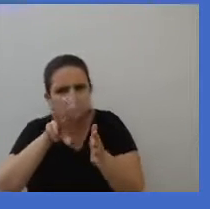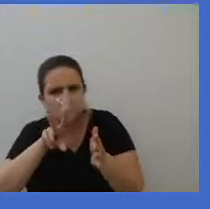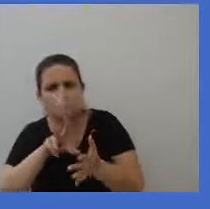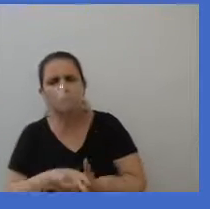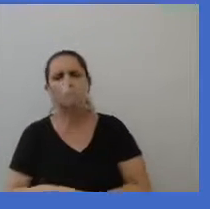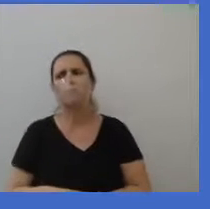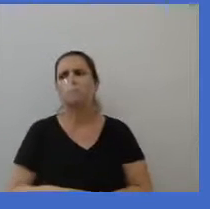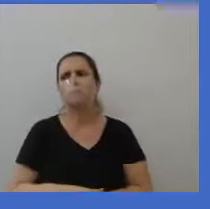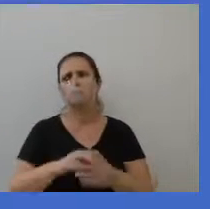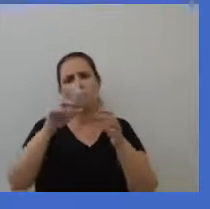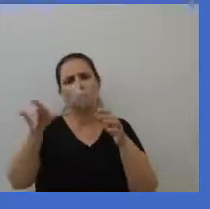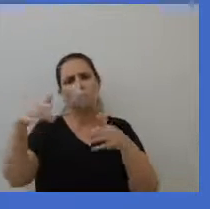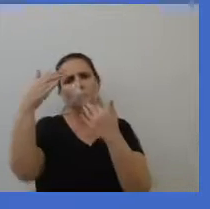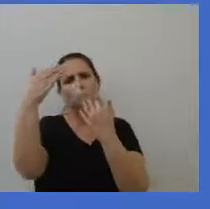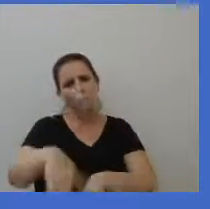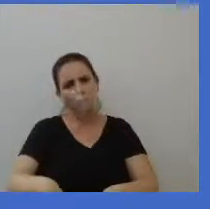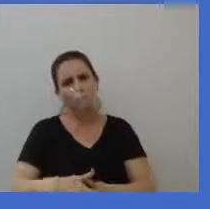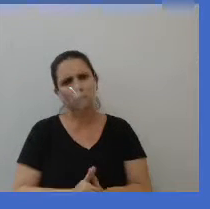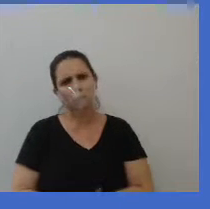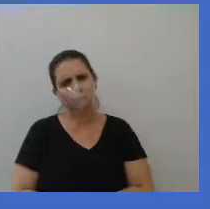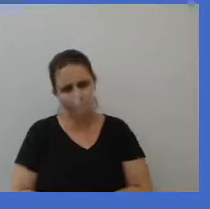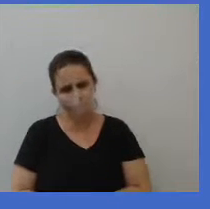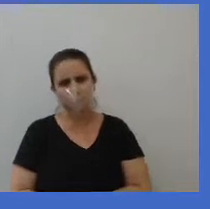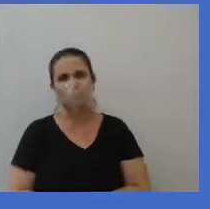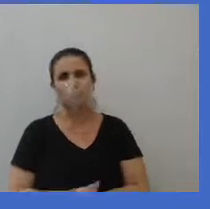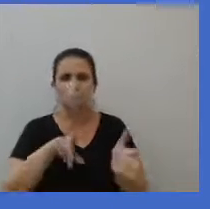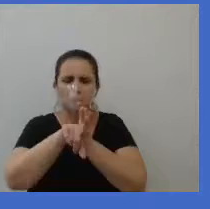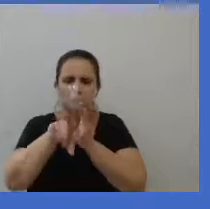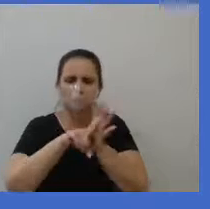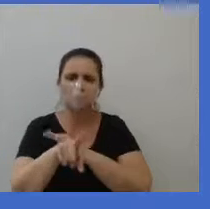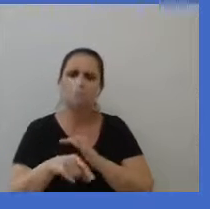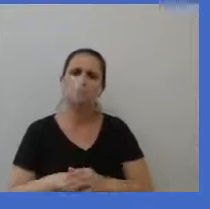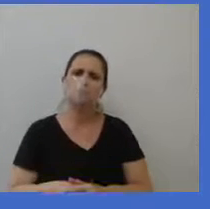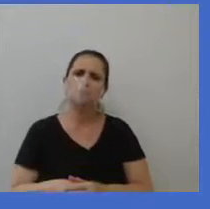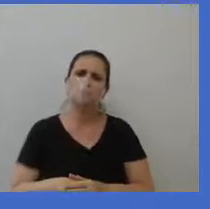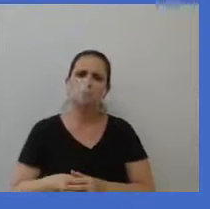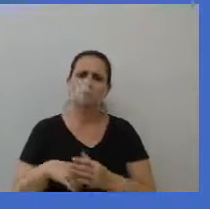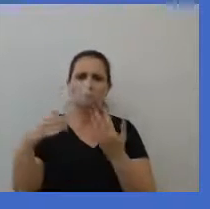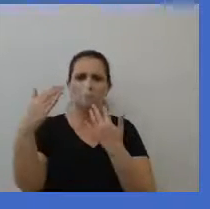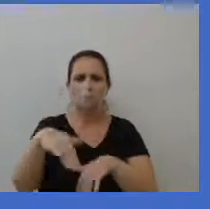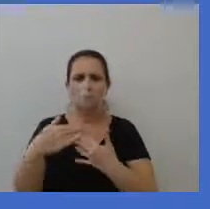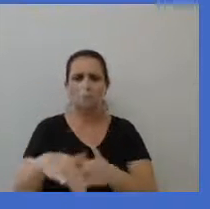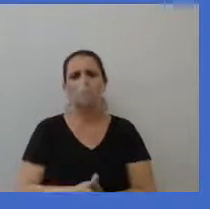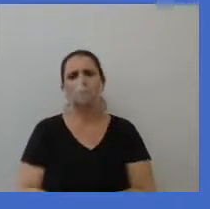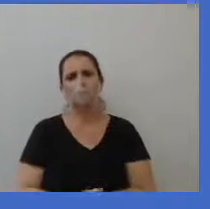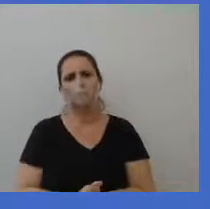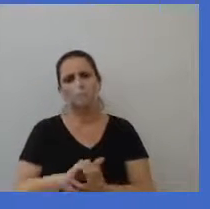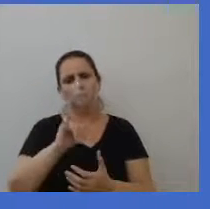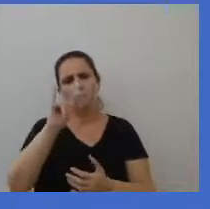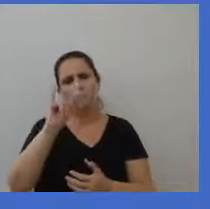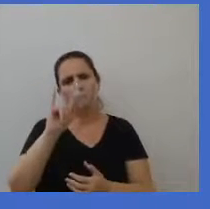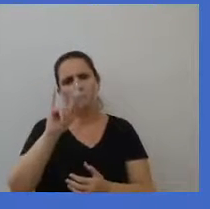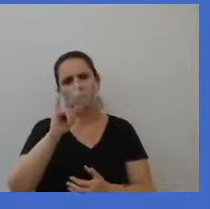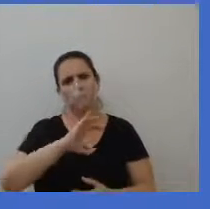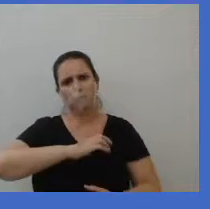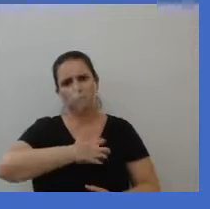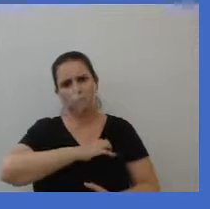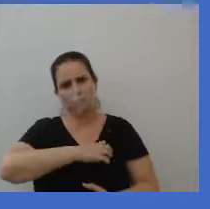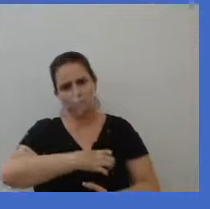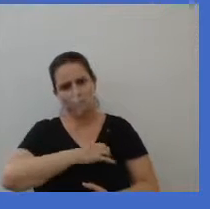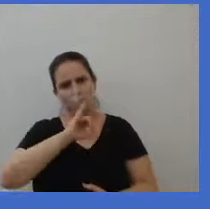o equivalente a 29 mil campos de futebol. Ainda na tela cheia, eu quero que vocês observem bem